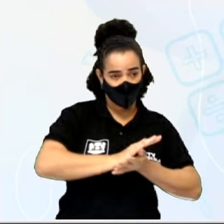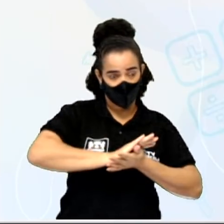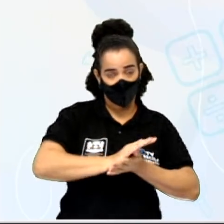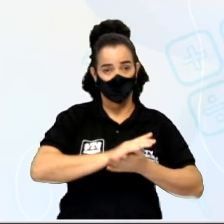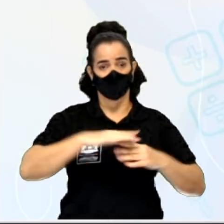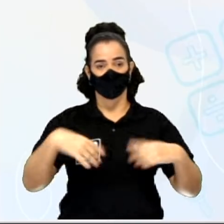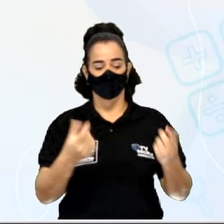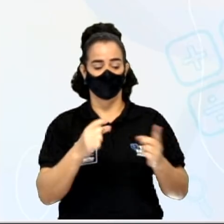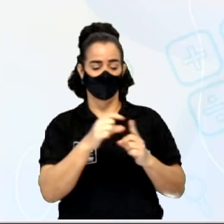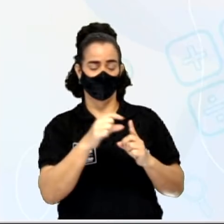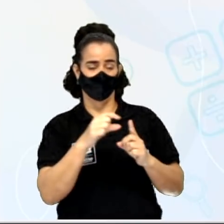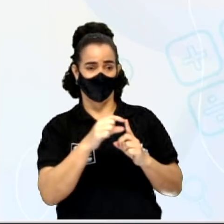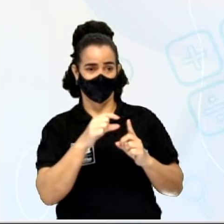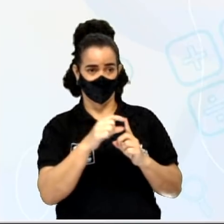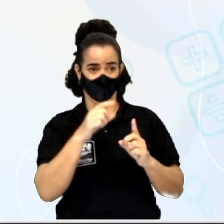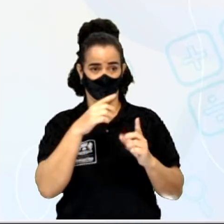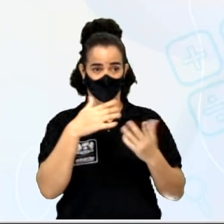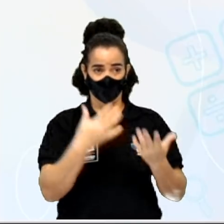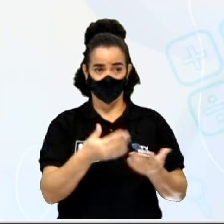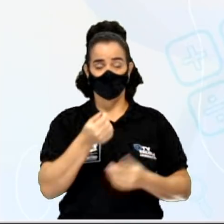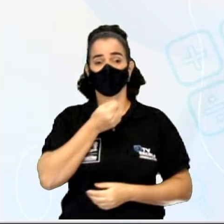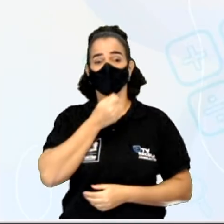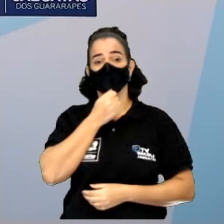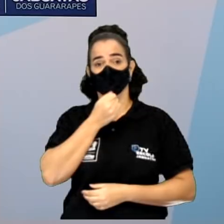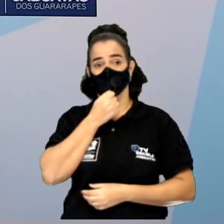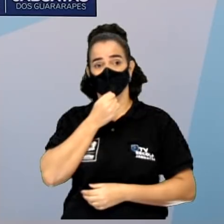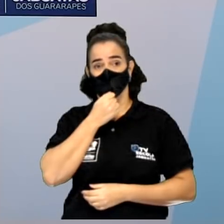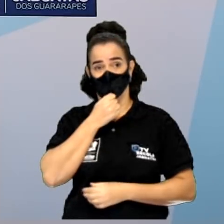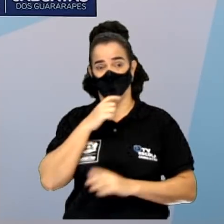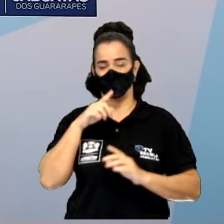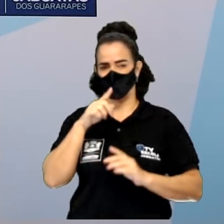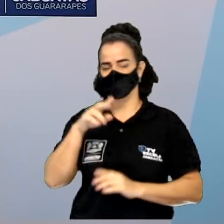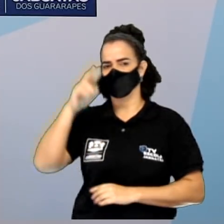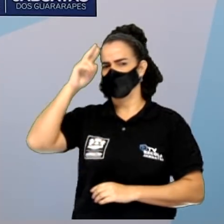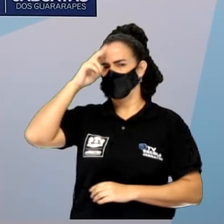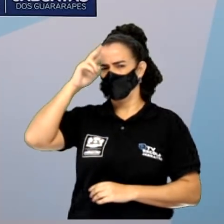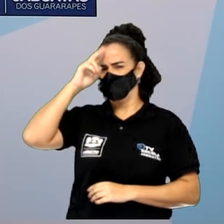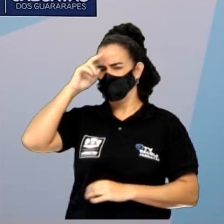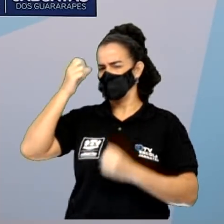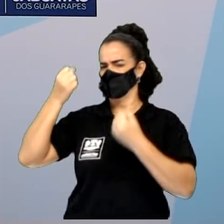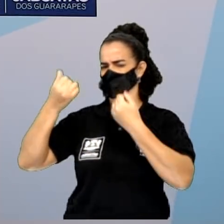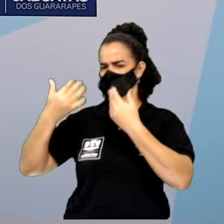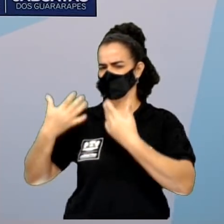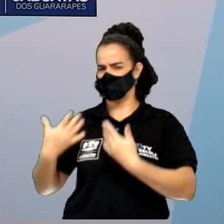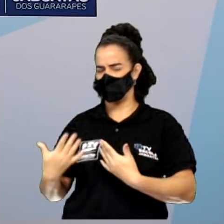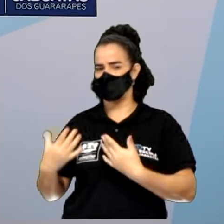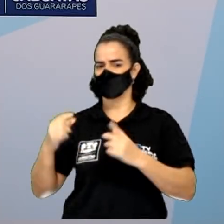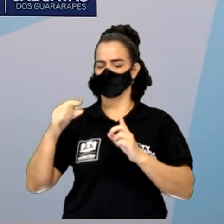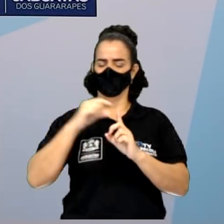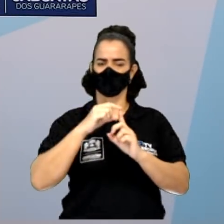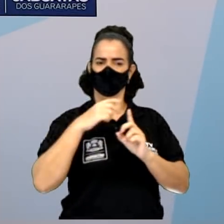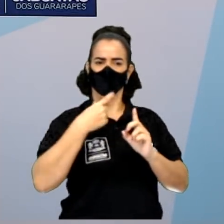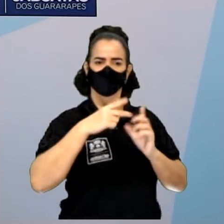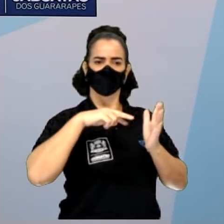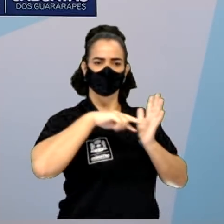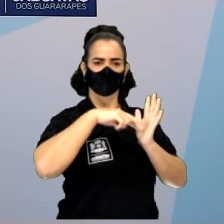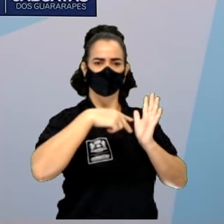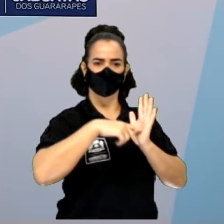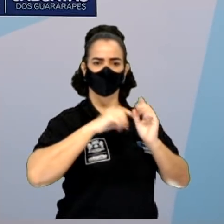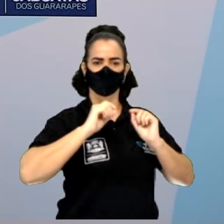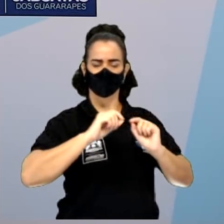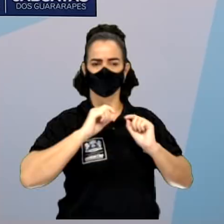ainda acentua. Aí, vem aqui para mim. Falei com vocês agora há pouco sobre essa história de acentuar